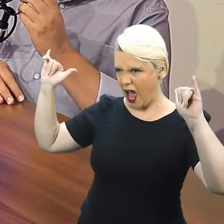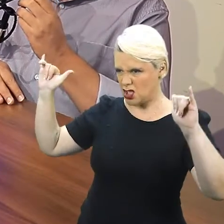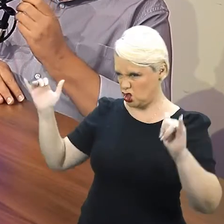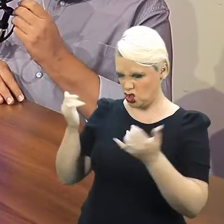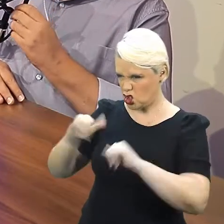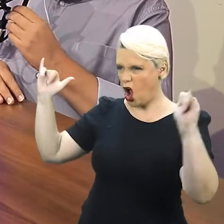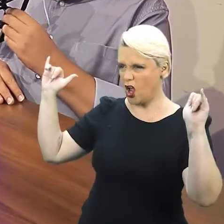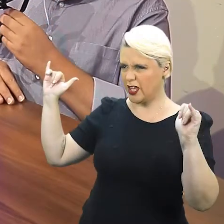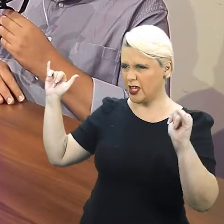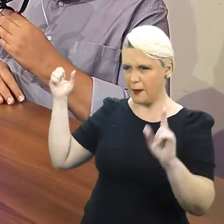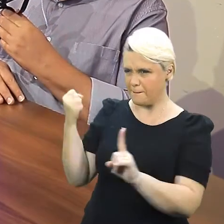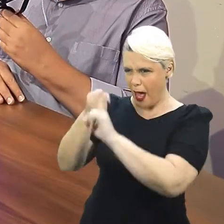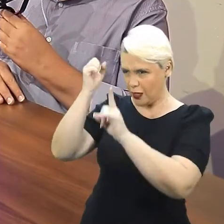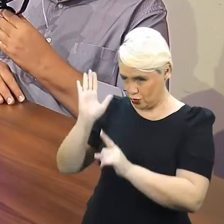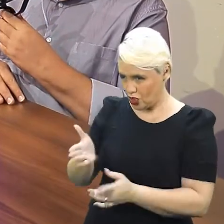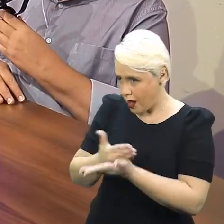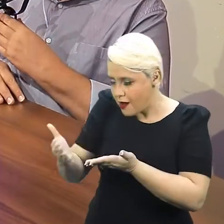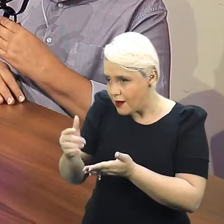chegando mesmo.